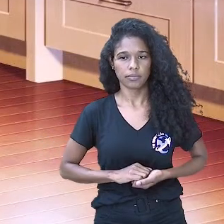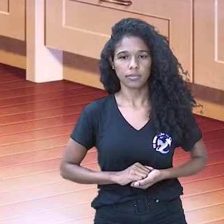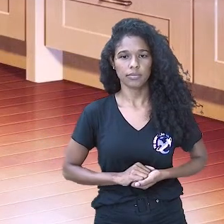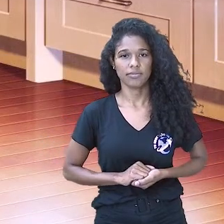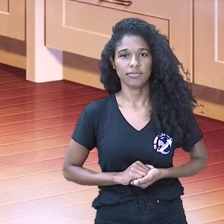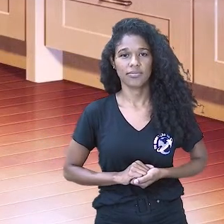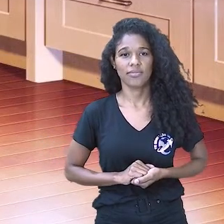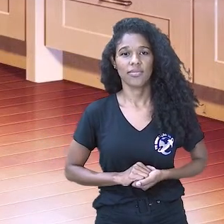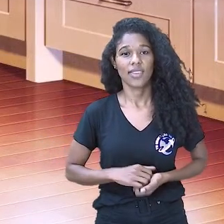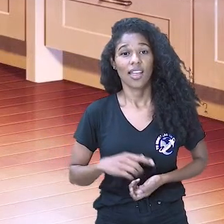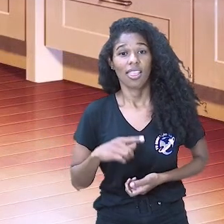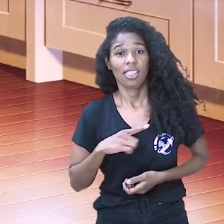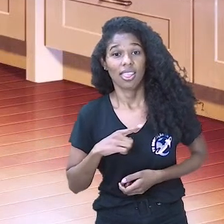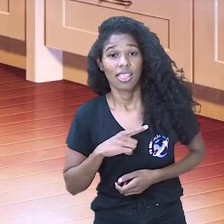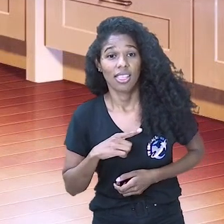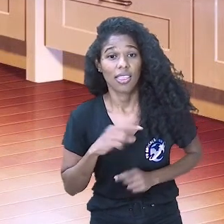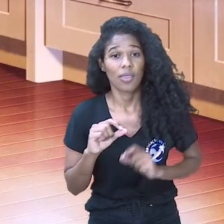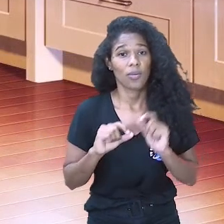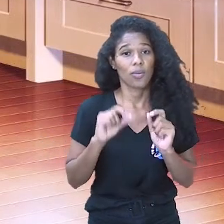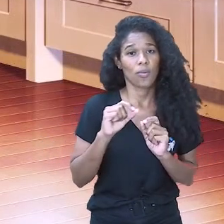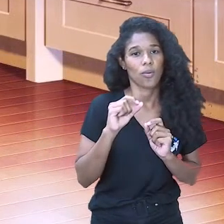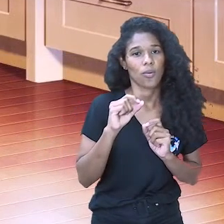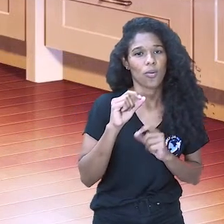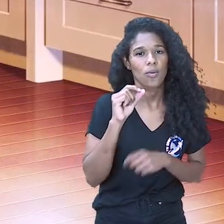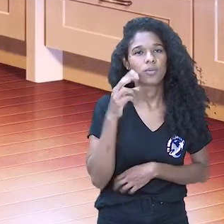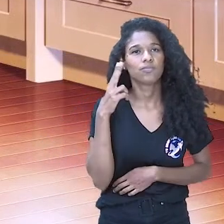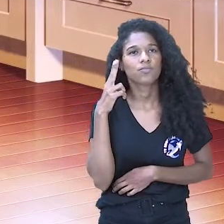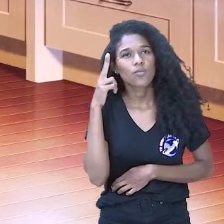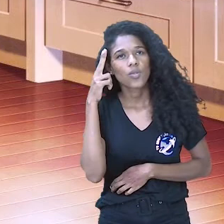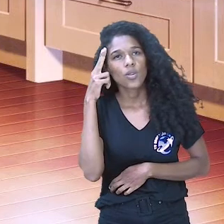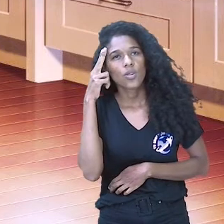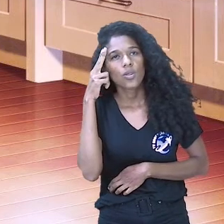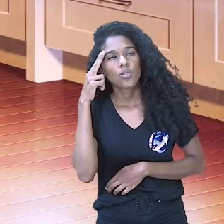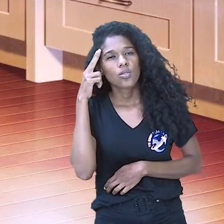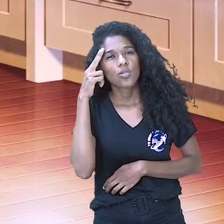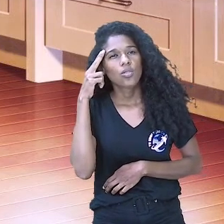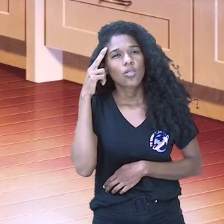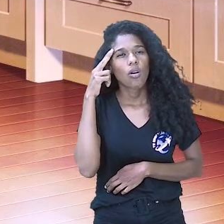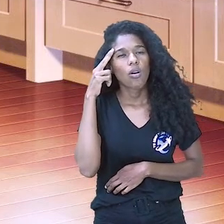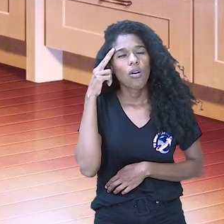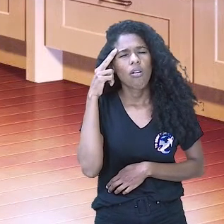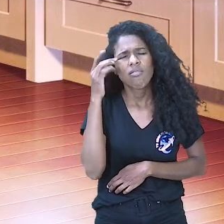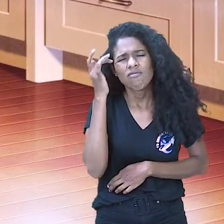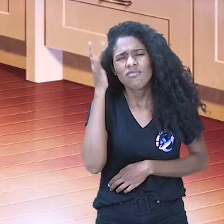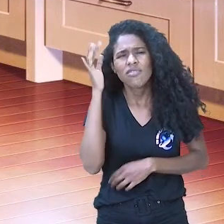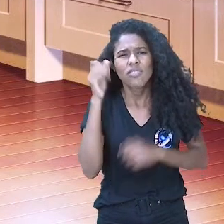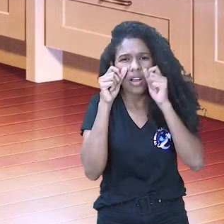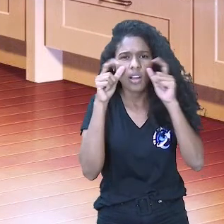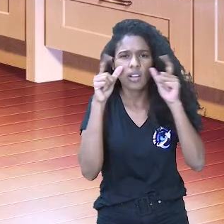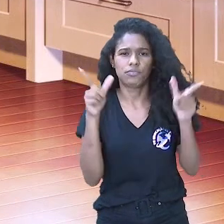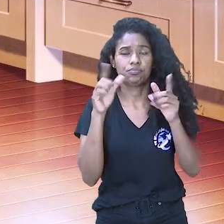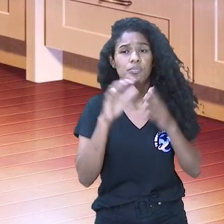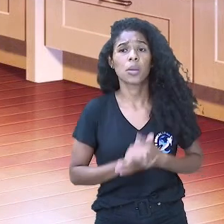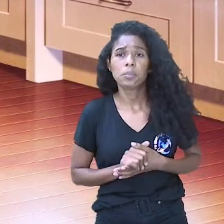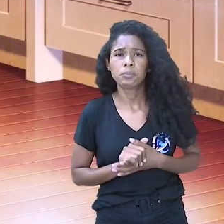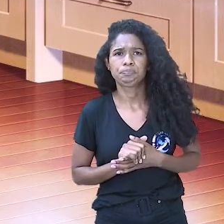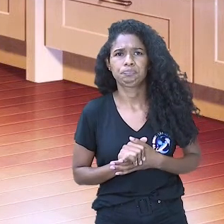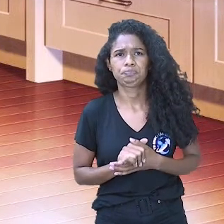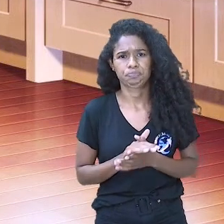Eu tenho sono muito leve. E numa noite dessas, havia alguém